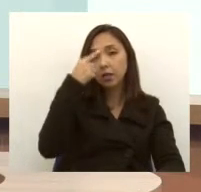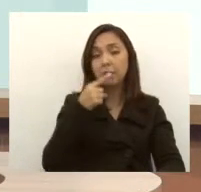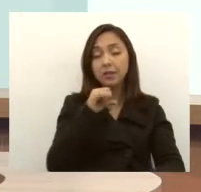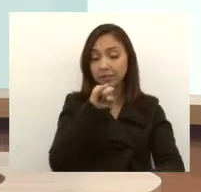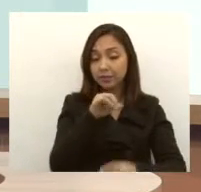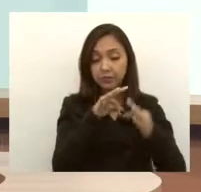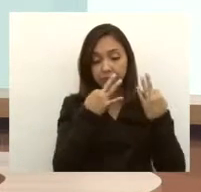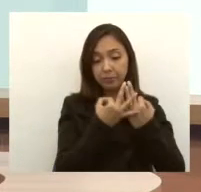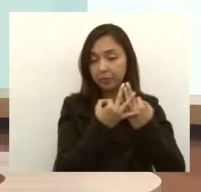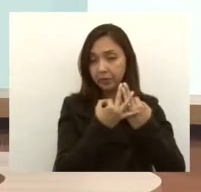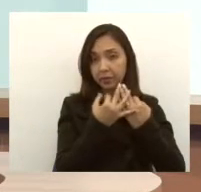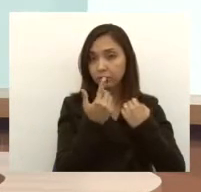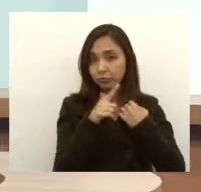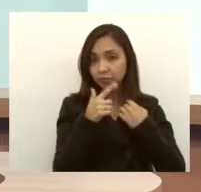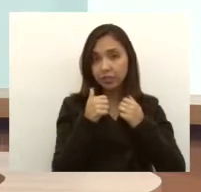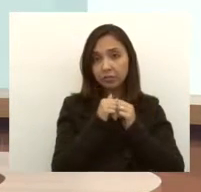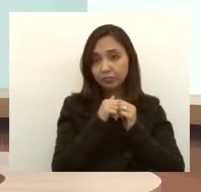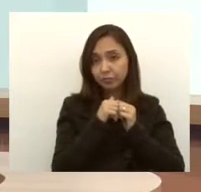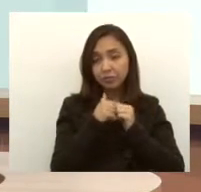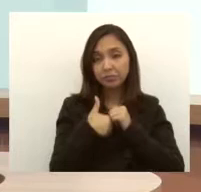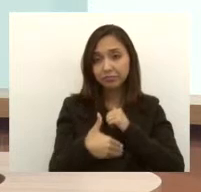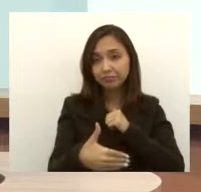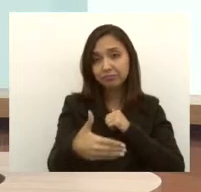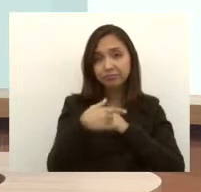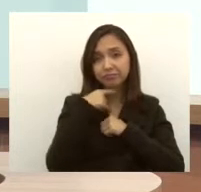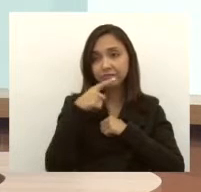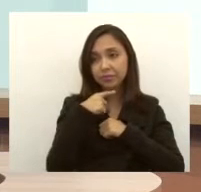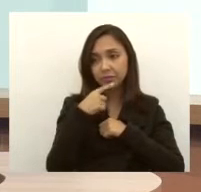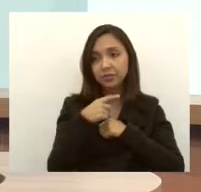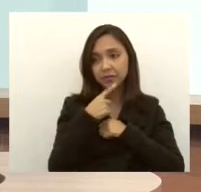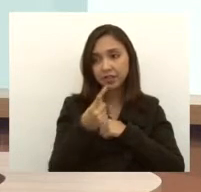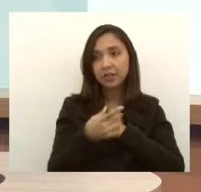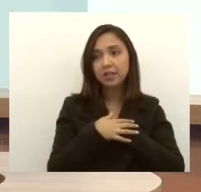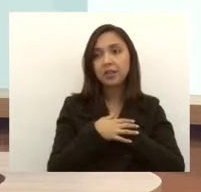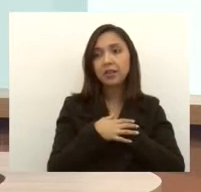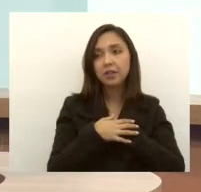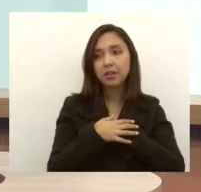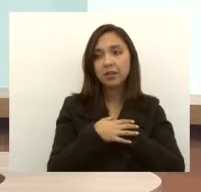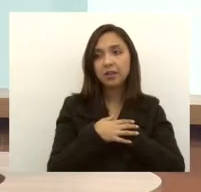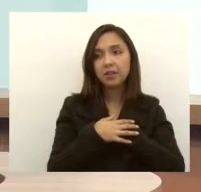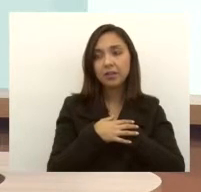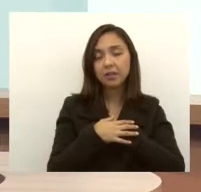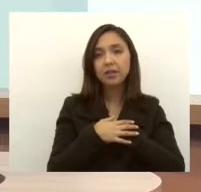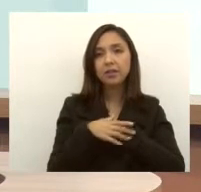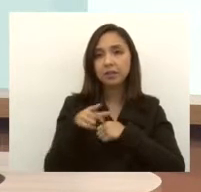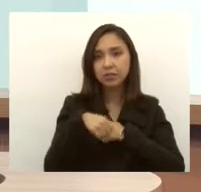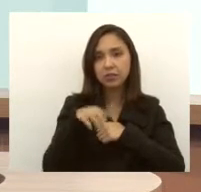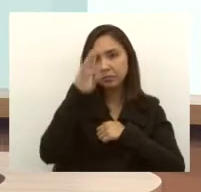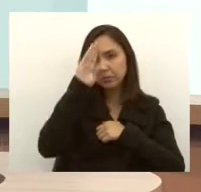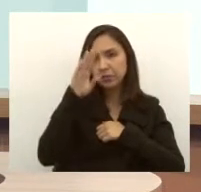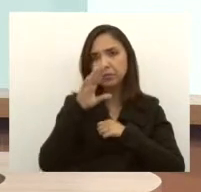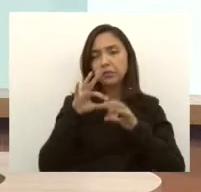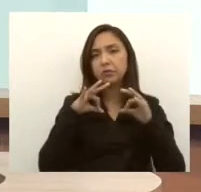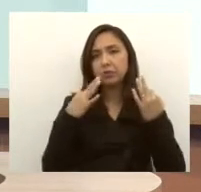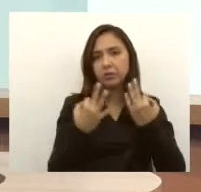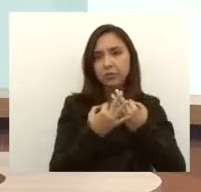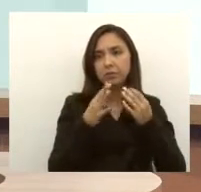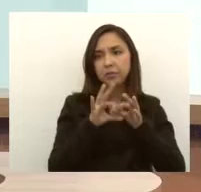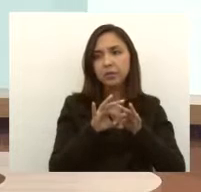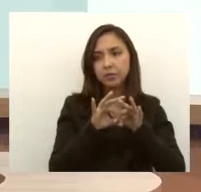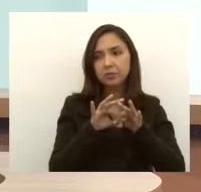família não se anda, não é verdade? Então é o passo principal, estar de bem com a família,